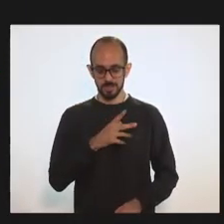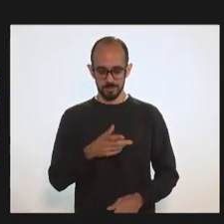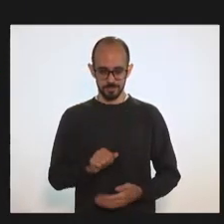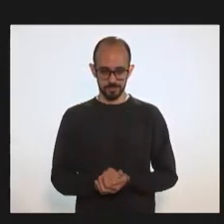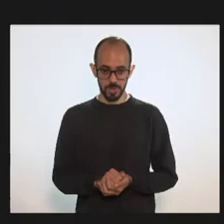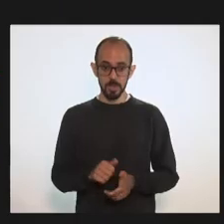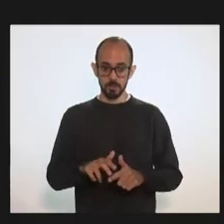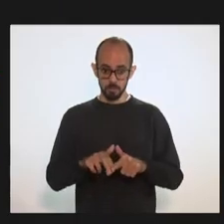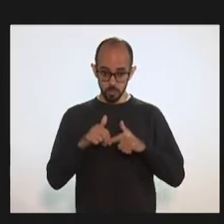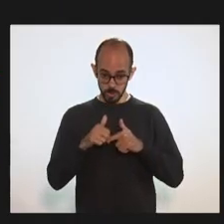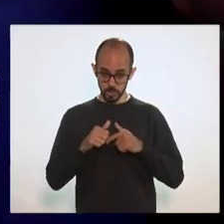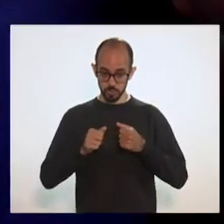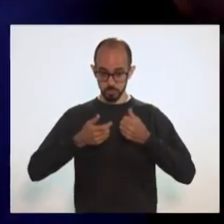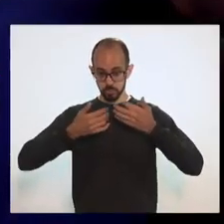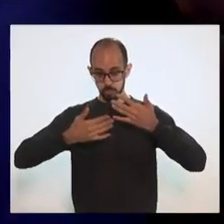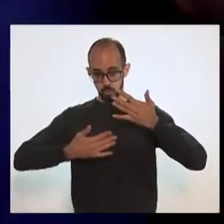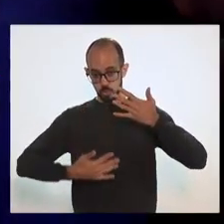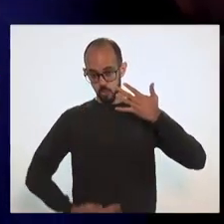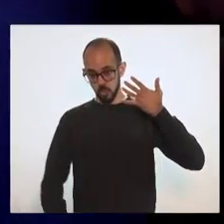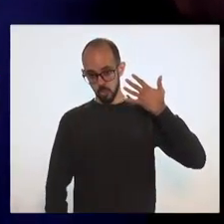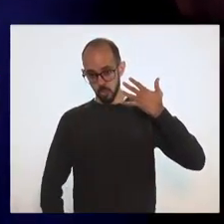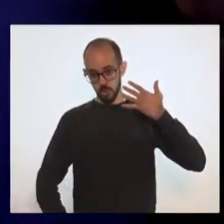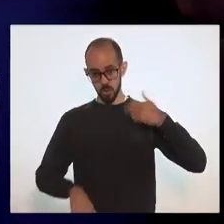O projeto do Mink não é um projeto, é a Bíblia.